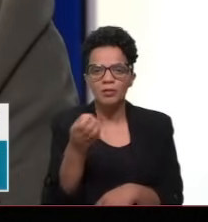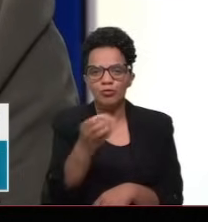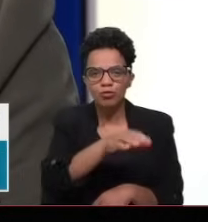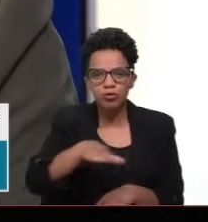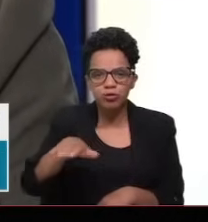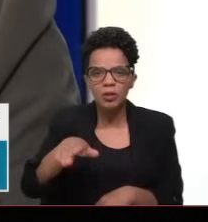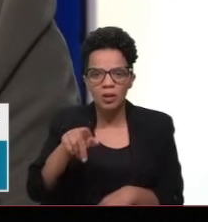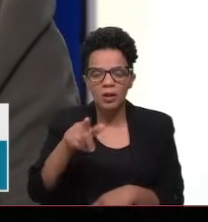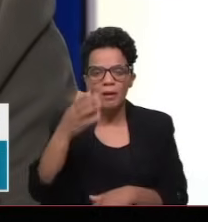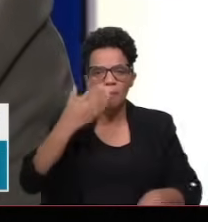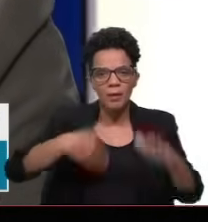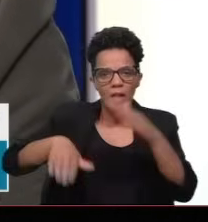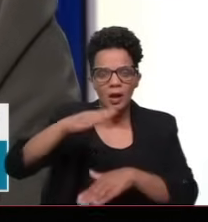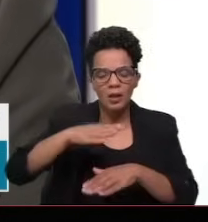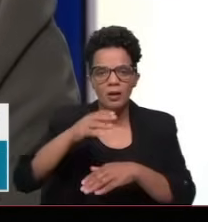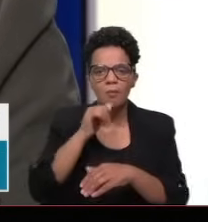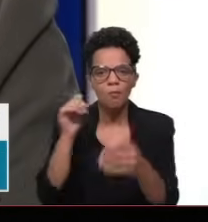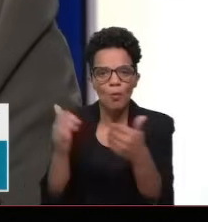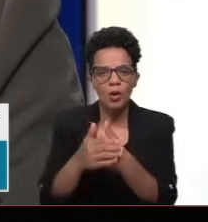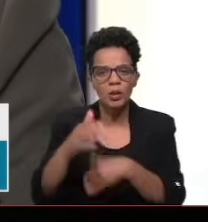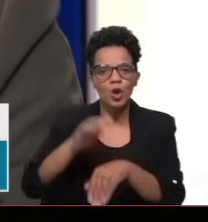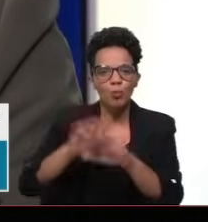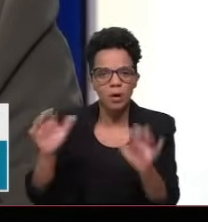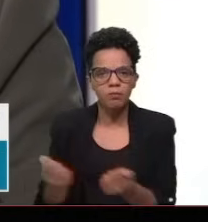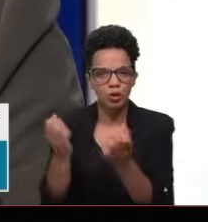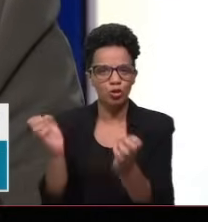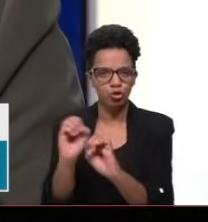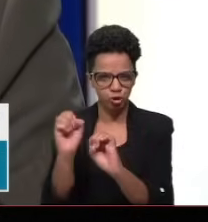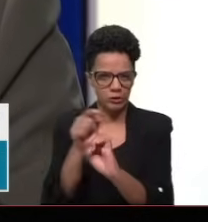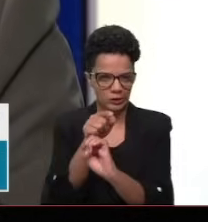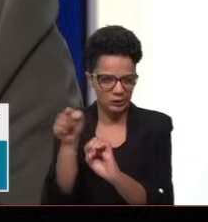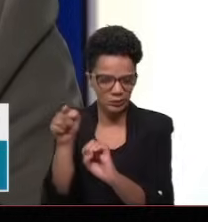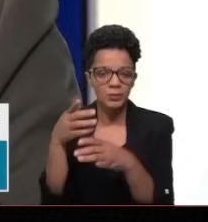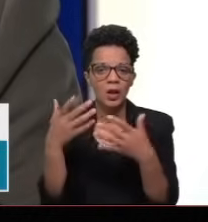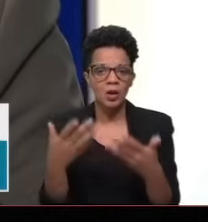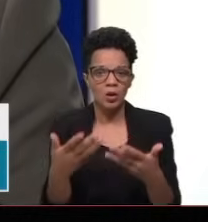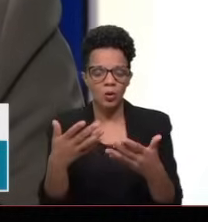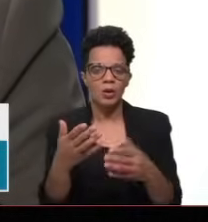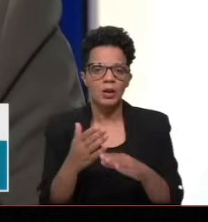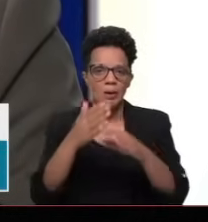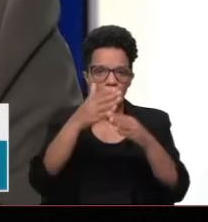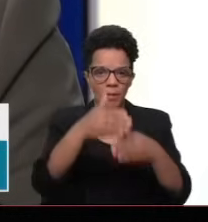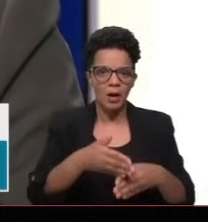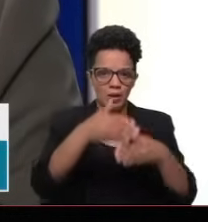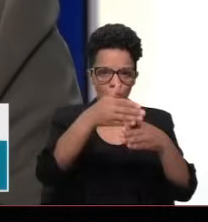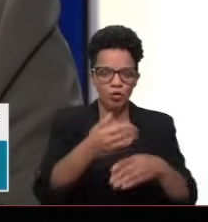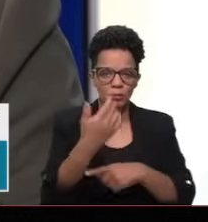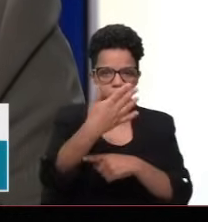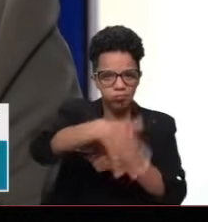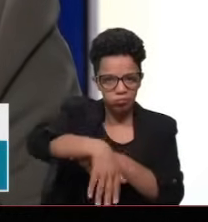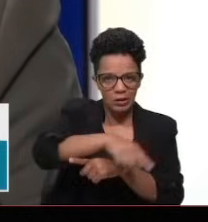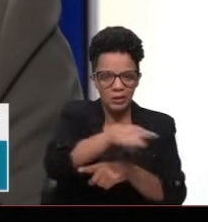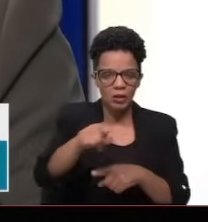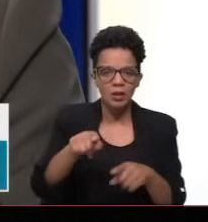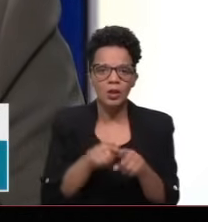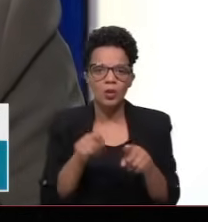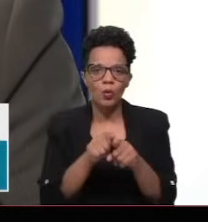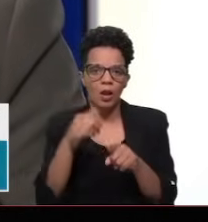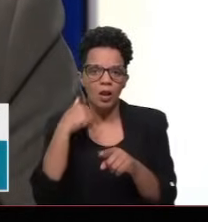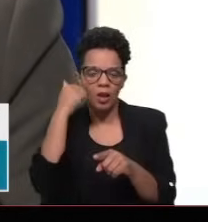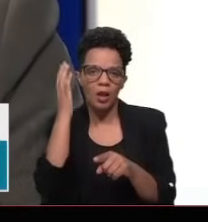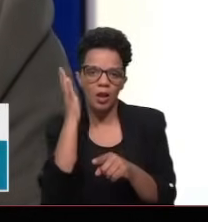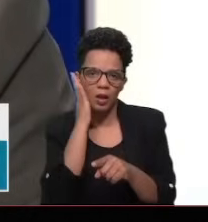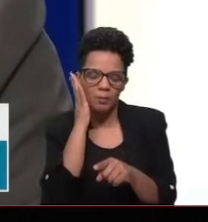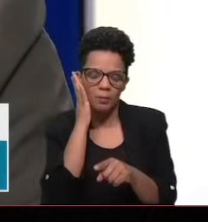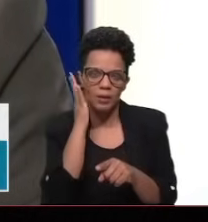morte porque não foi resgatada e o que se está a fazer agora é as autoridades estou denunciar os barcos de migrantes que estão no Mediterrâneo à Líbia que um país que é